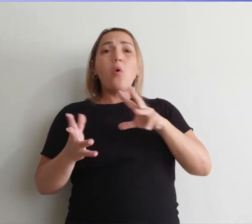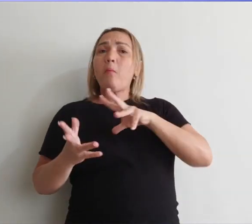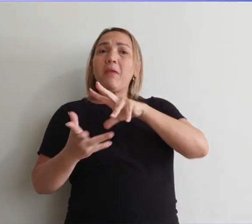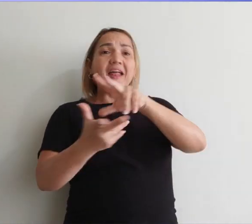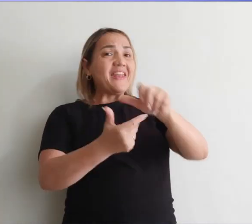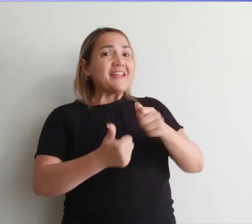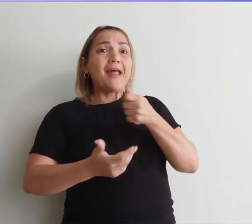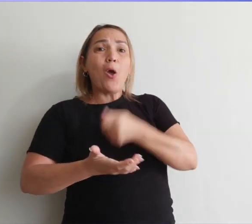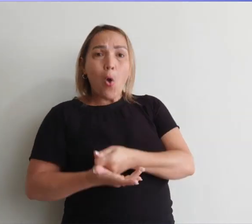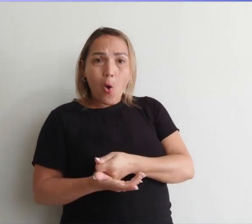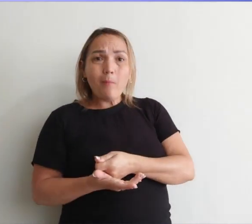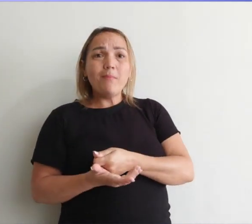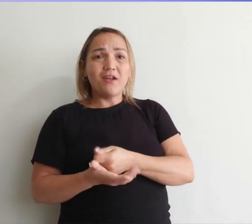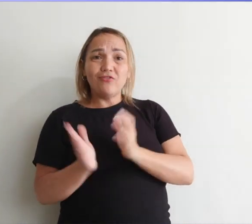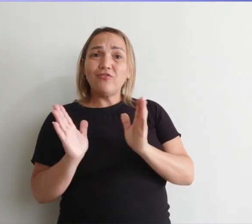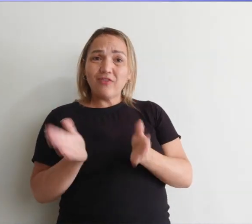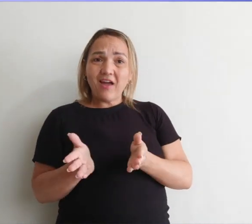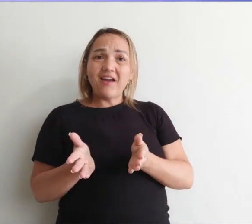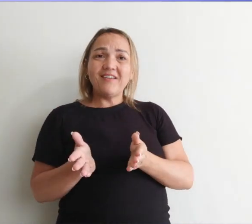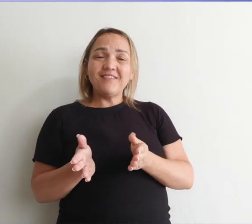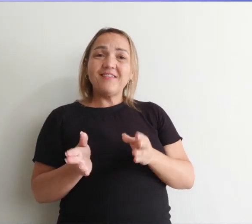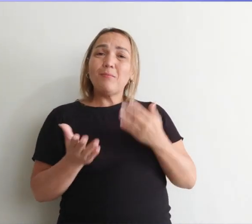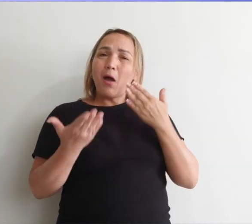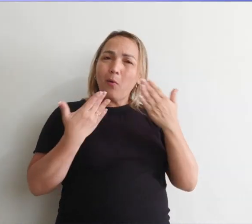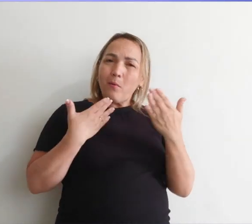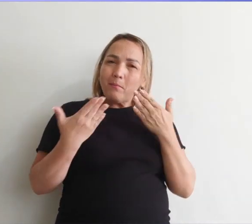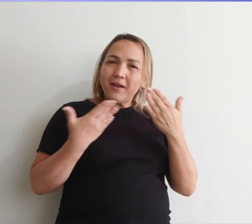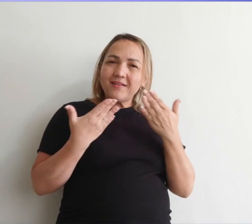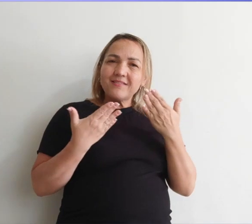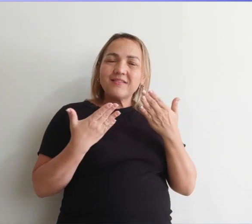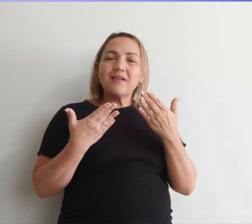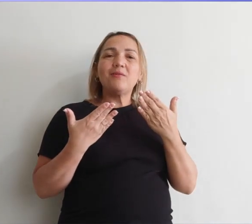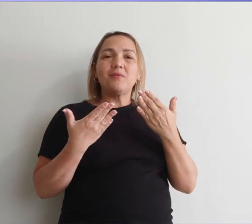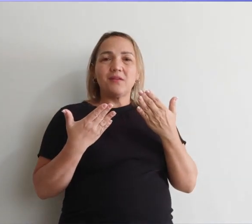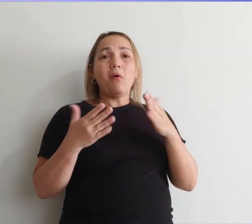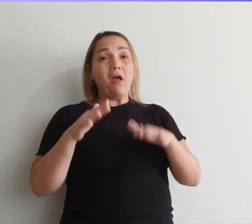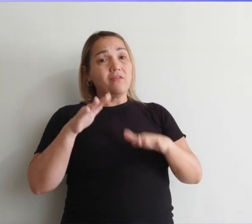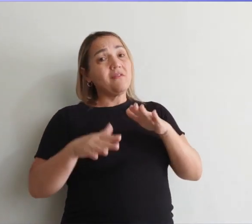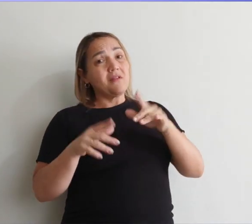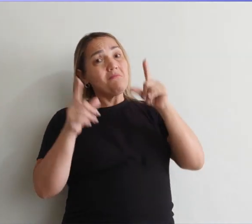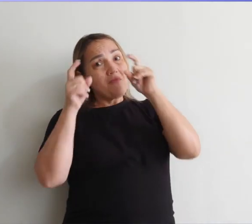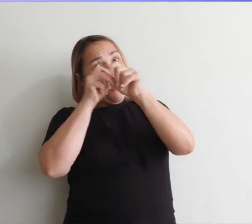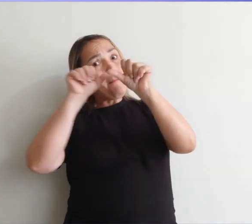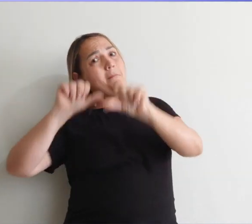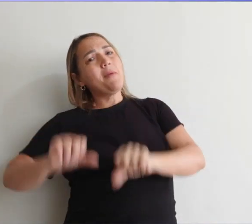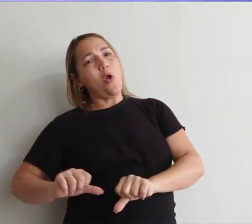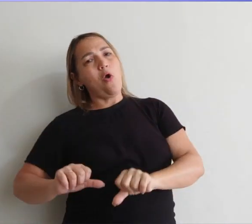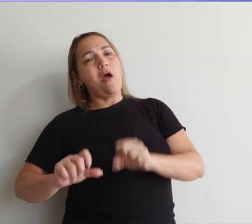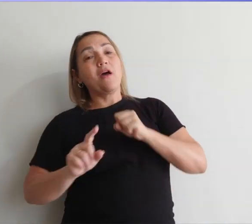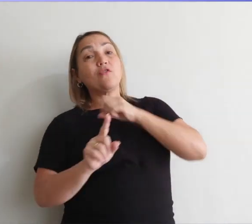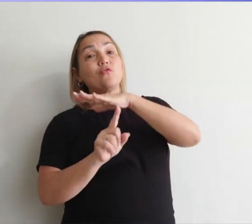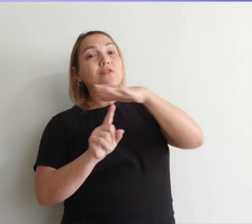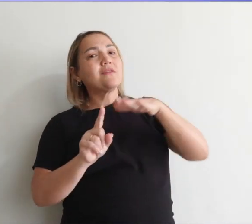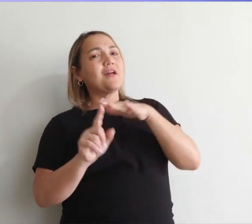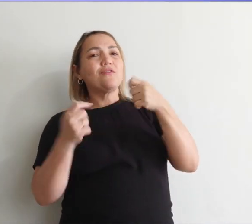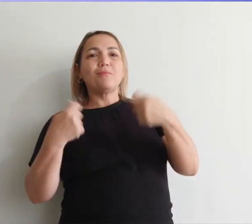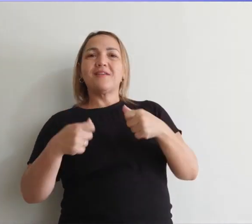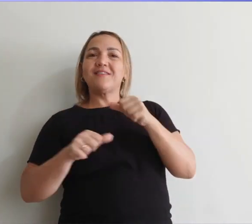E o planeta já vem cobrando, ok. Mas pode ser que algumas coisas mais radicais Piorem. aconteçam. E aí a sociedade tem que